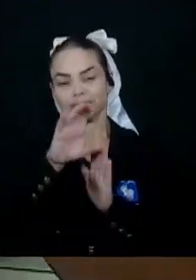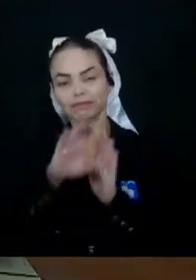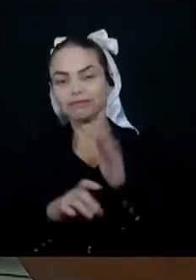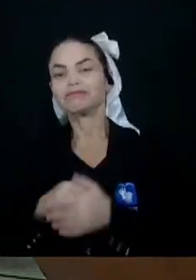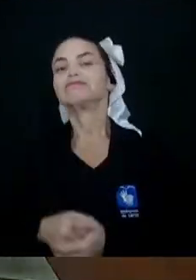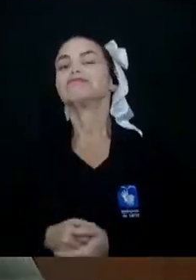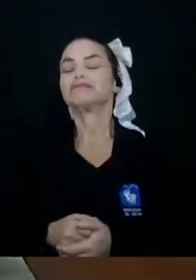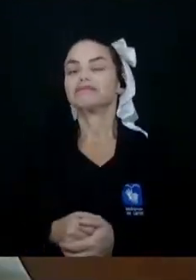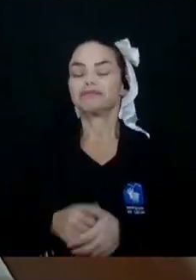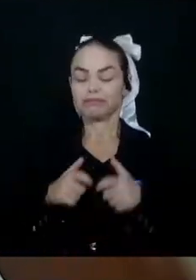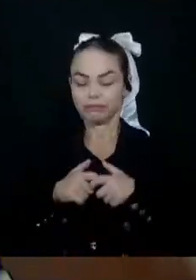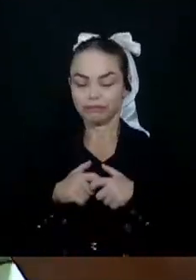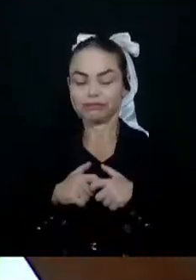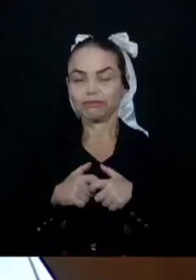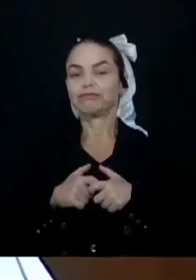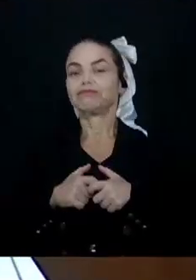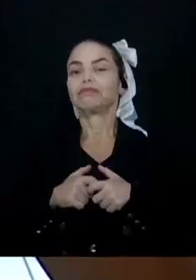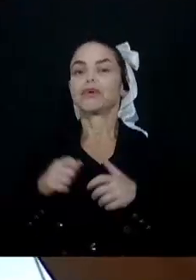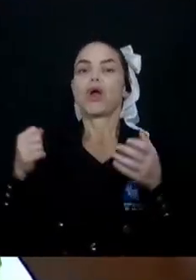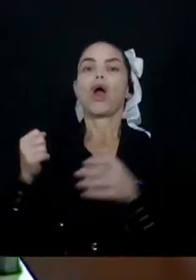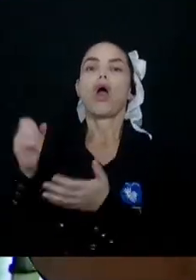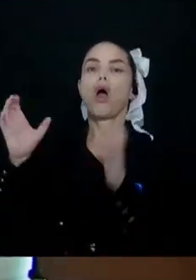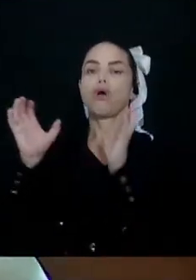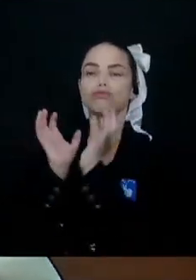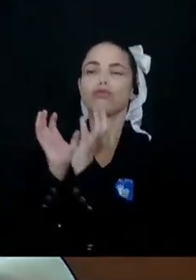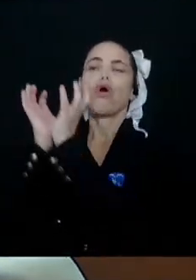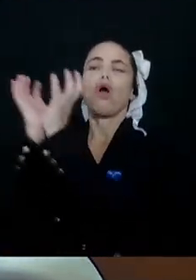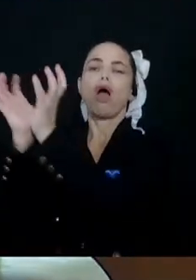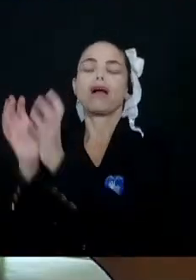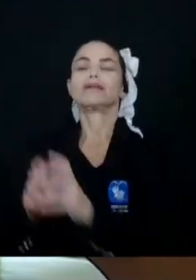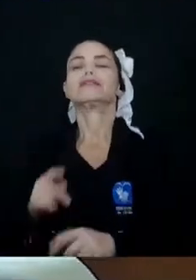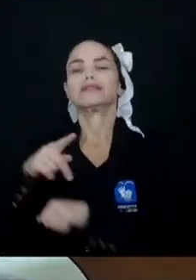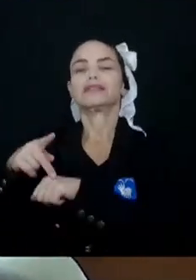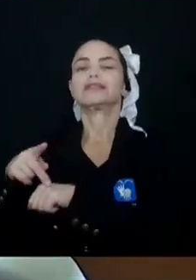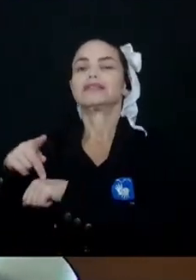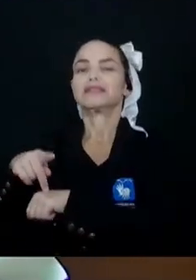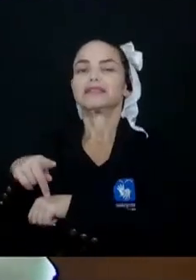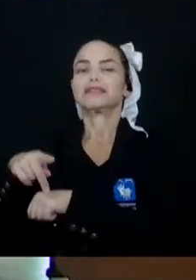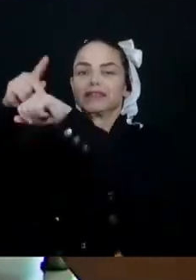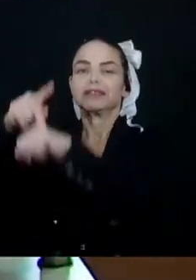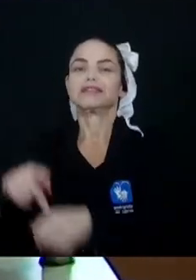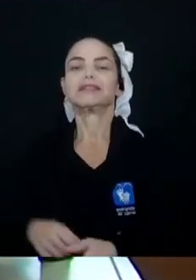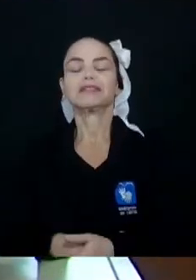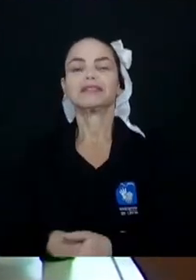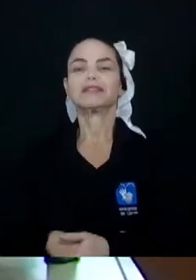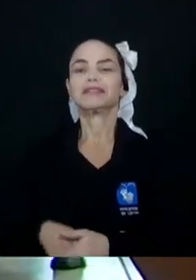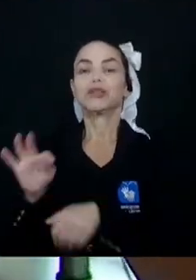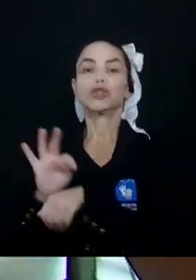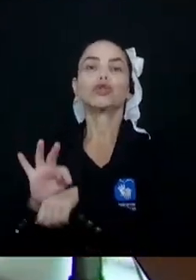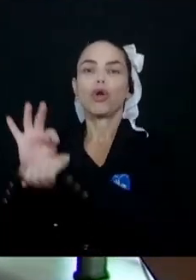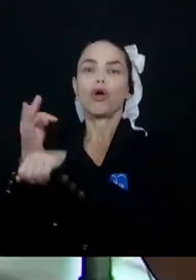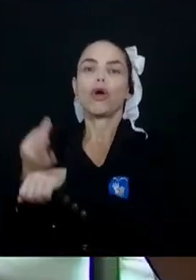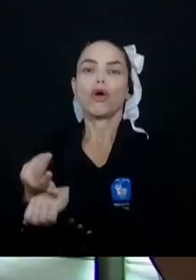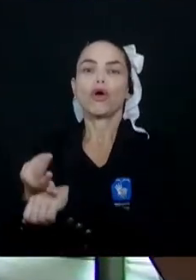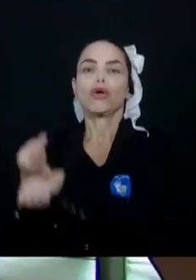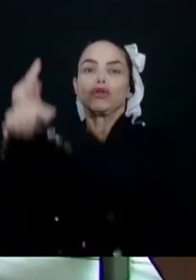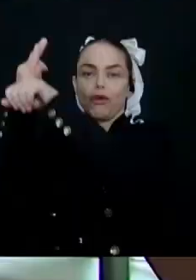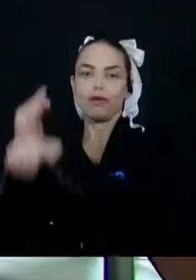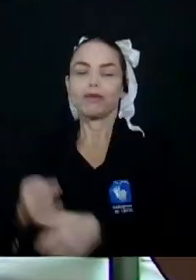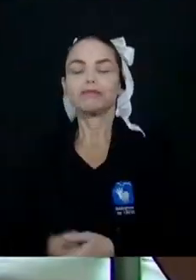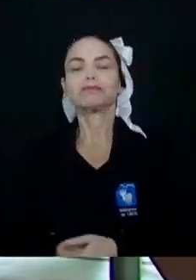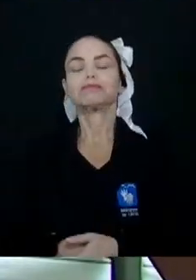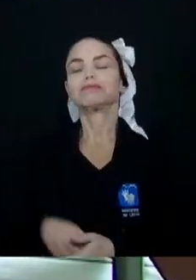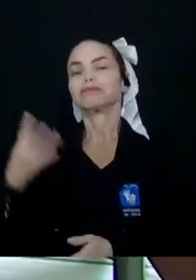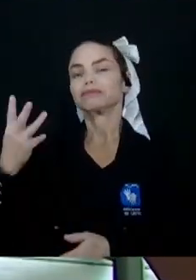muitos troféus aí, né? Dá para detalhar pra gente, né? Se você lembrar pelo menos alguns? Sim, eu sou tricampeão brasileiro, sou